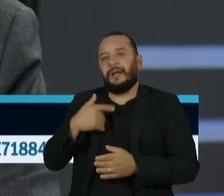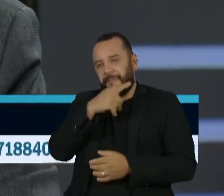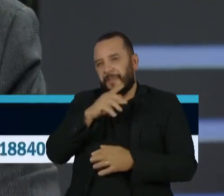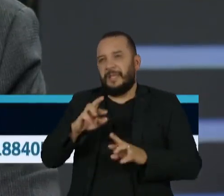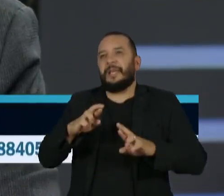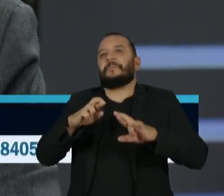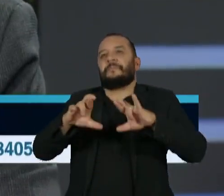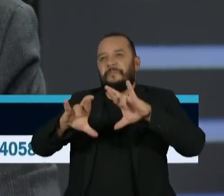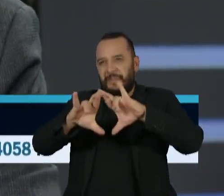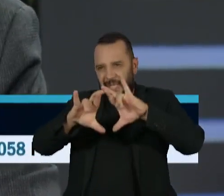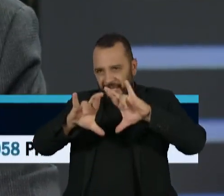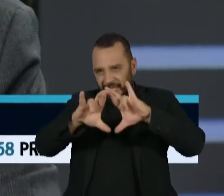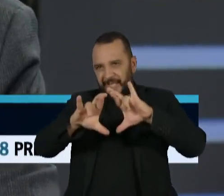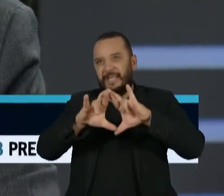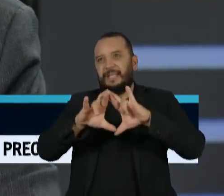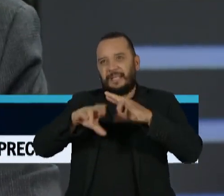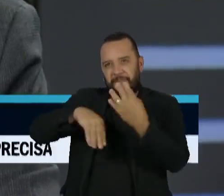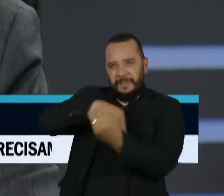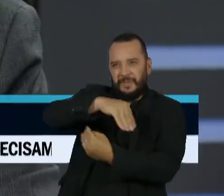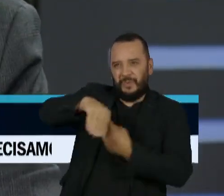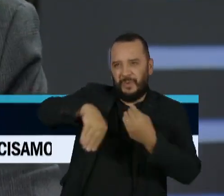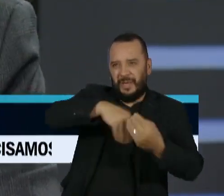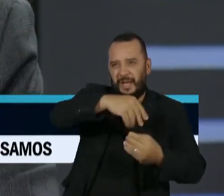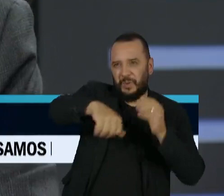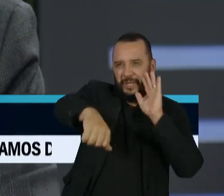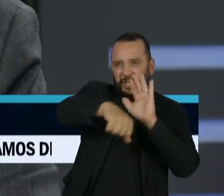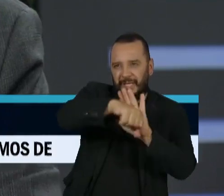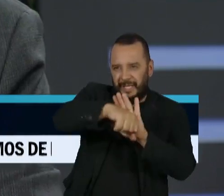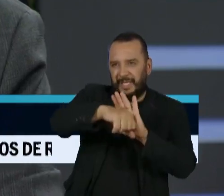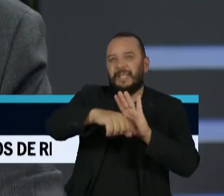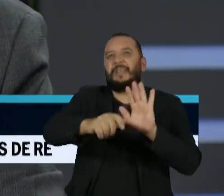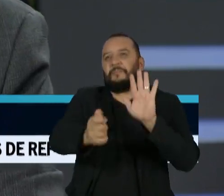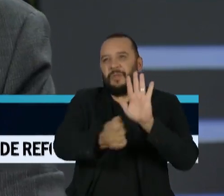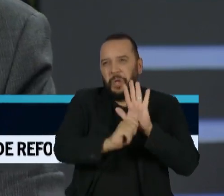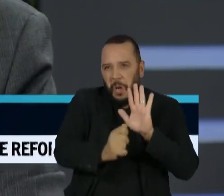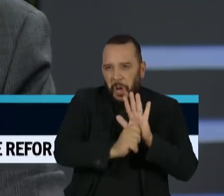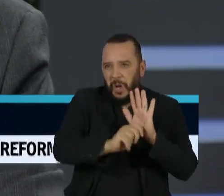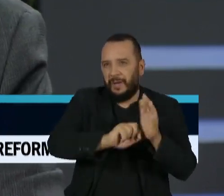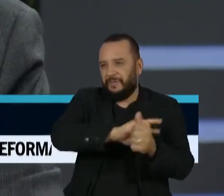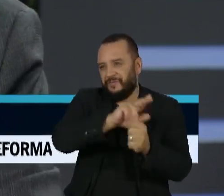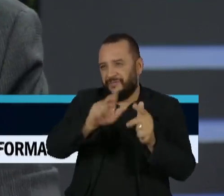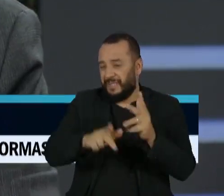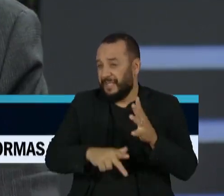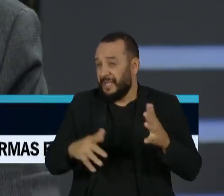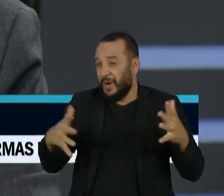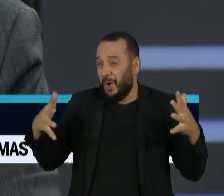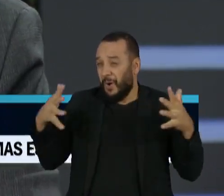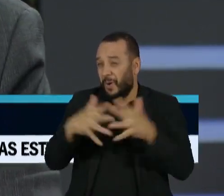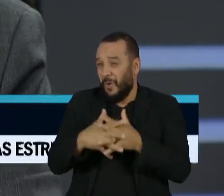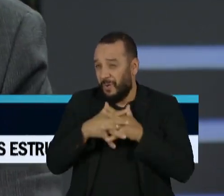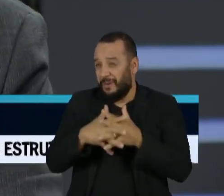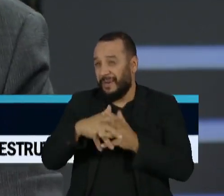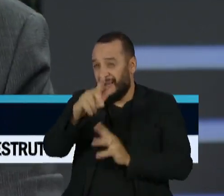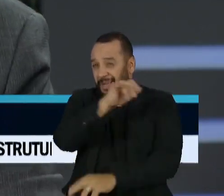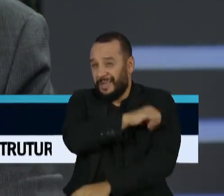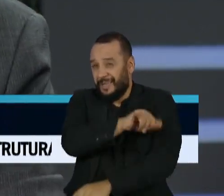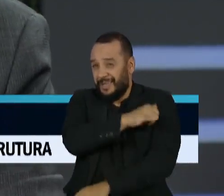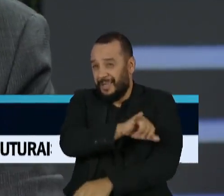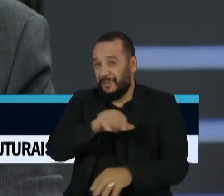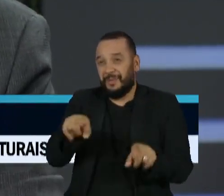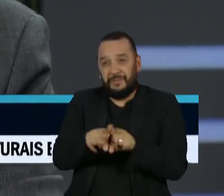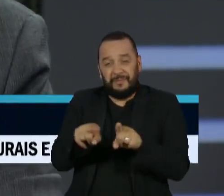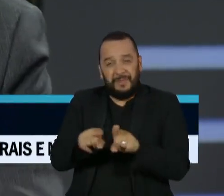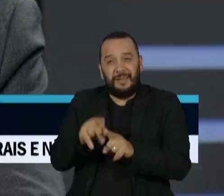da mistura de milícia e crime organizado no Rio de Janeiro. Isso é um grande complicador para o Rio e para o país, porque o crime organizado